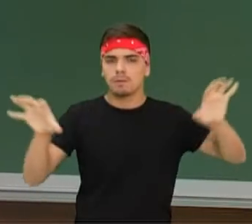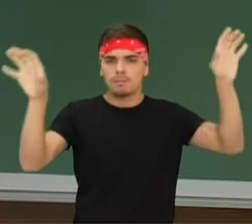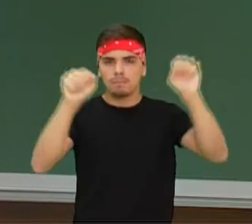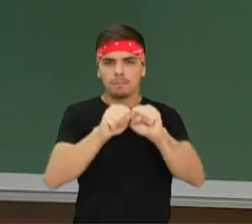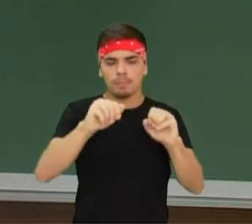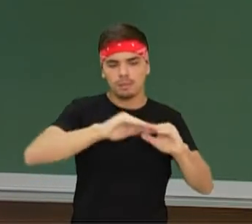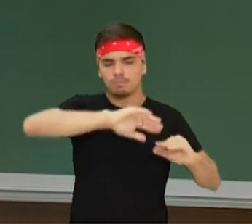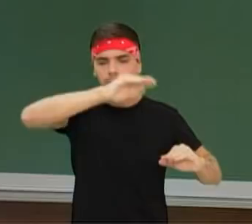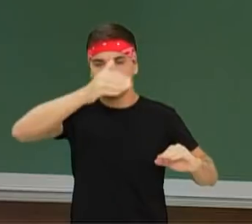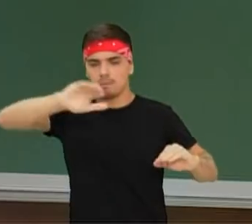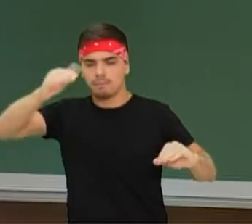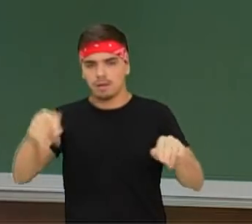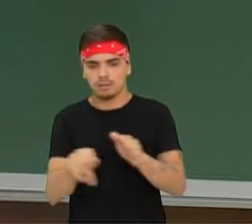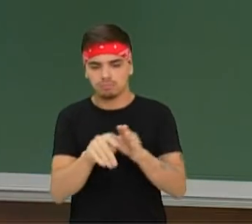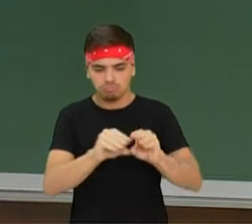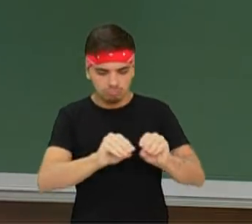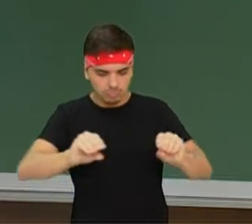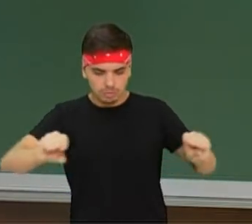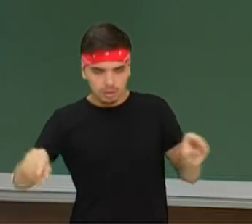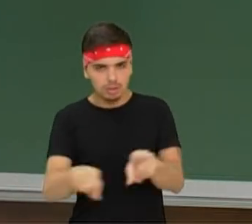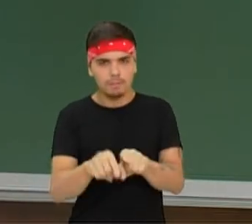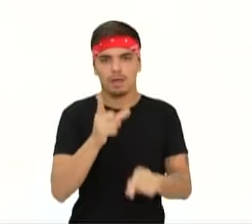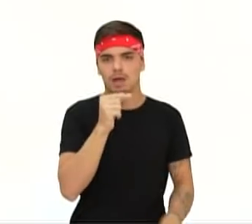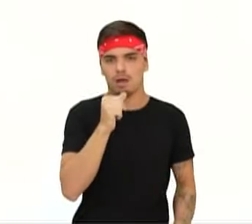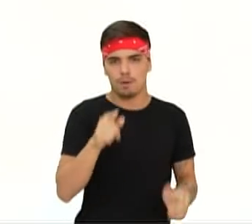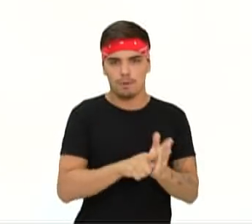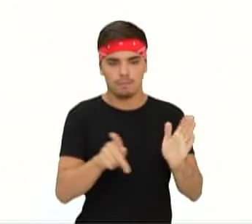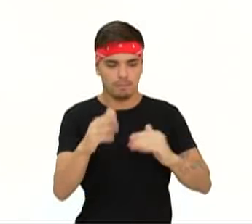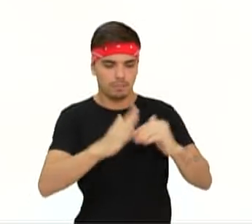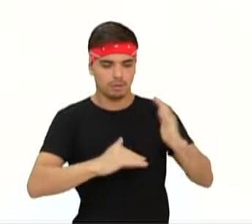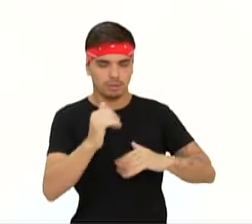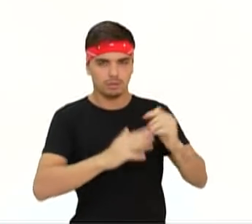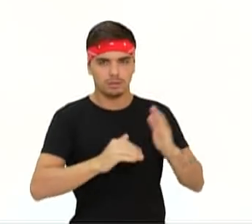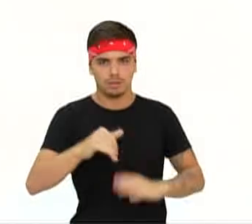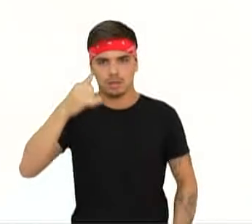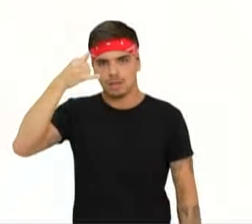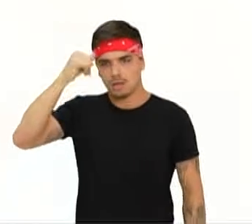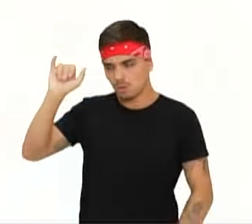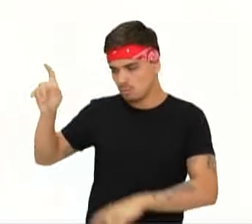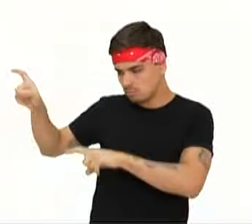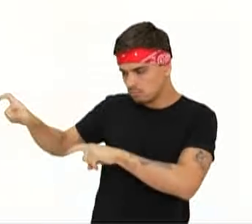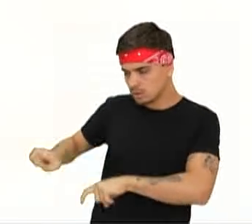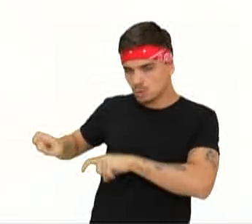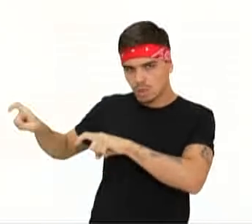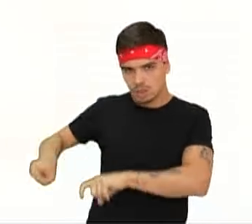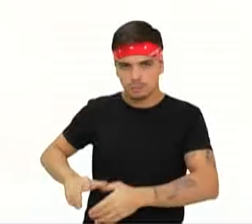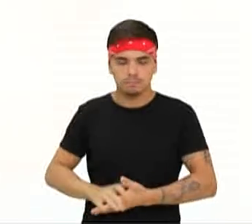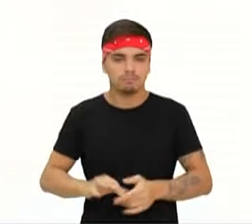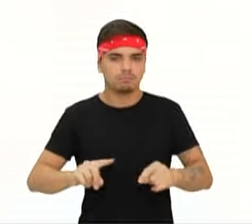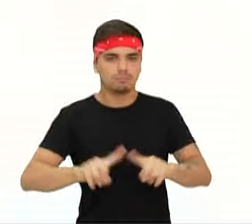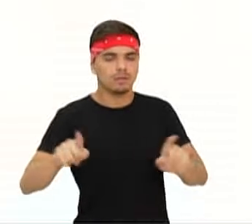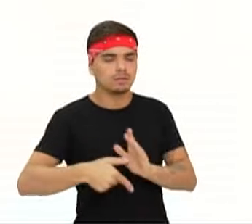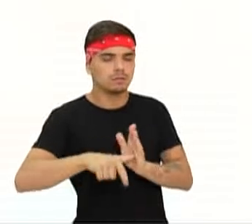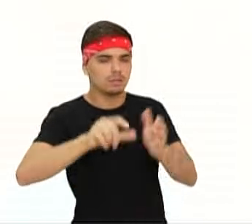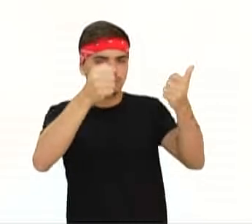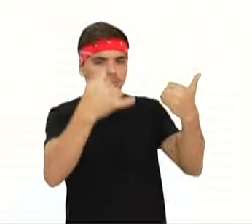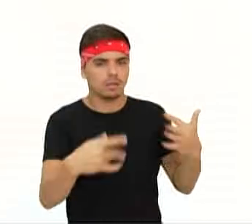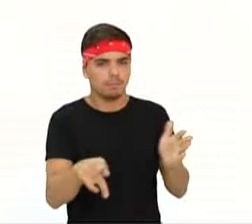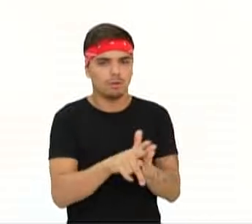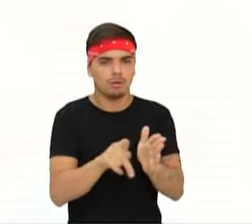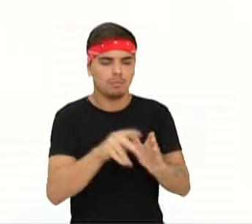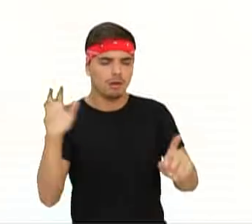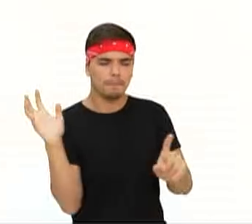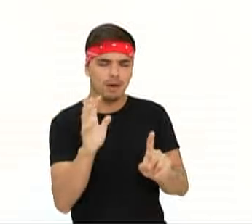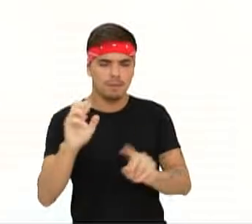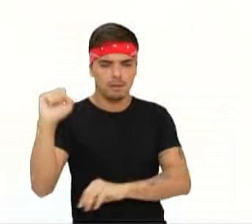o solo e a água, sobre a produção agropecuária. Mas antes da gente falar dessa